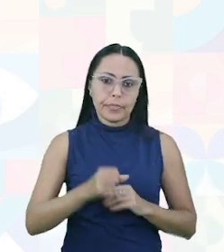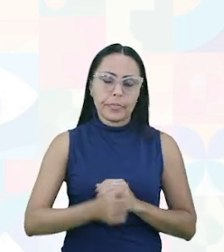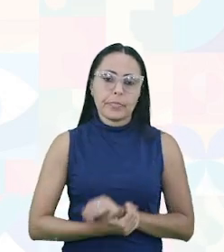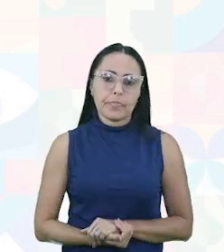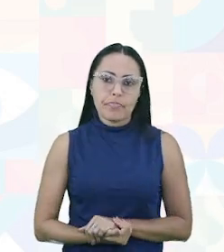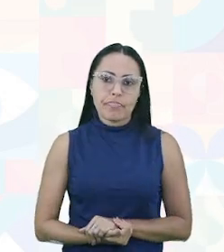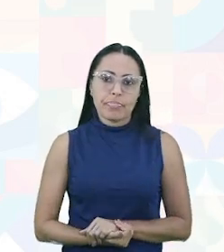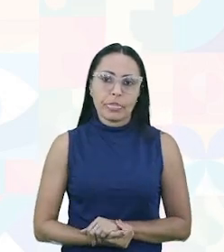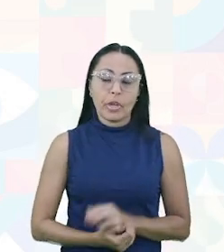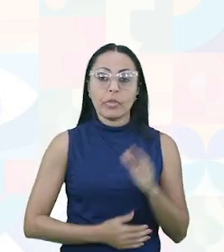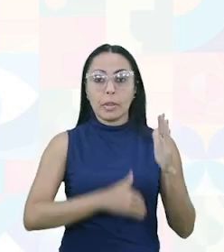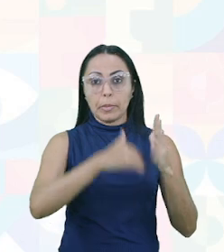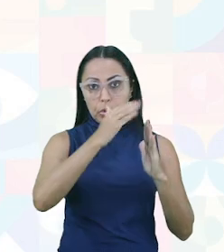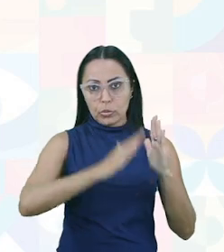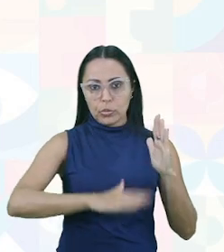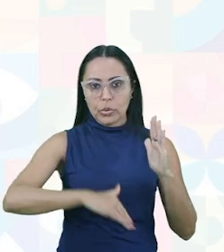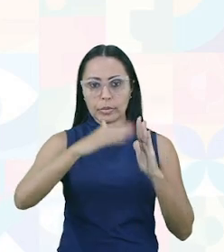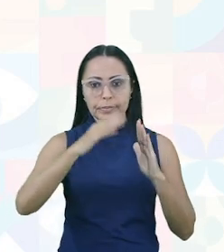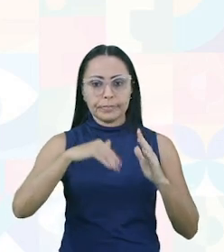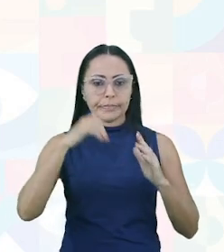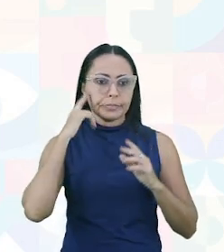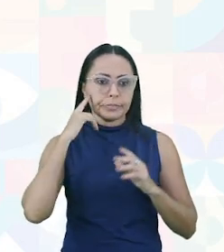da pintura aí, né? Você Sim, posiciona,